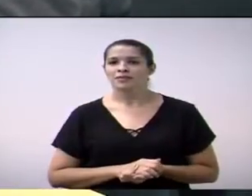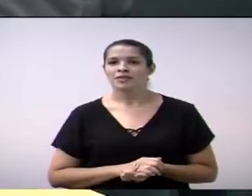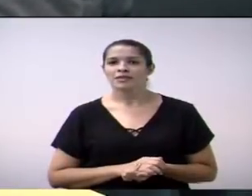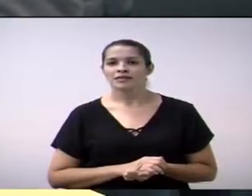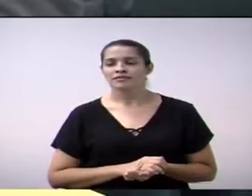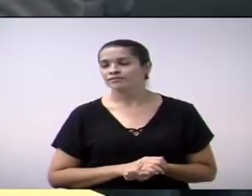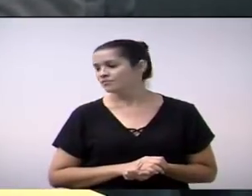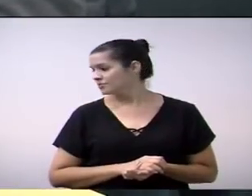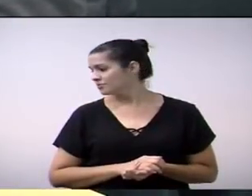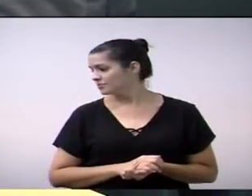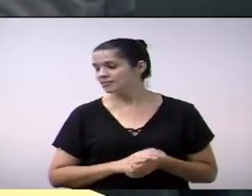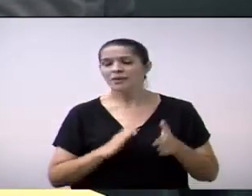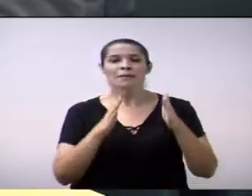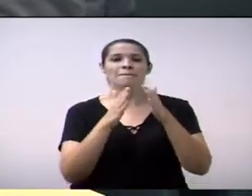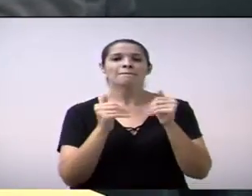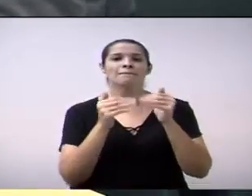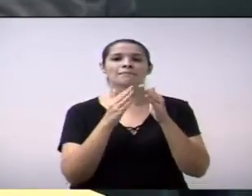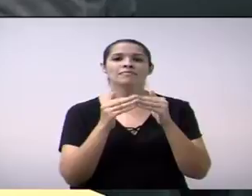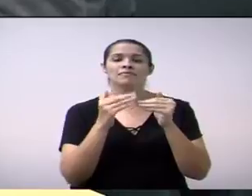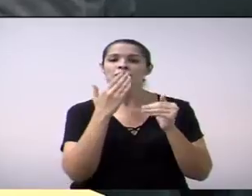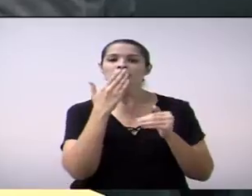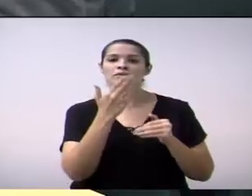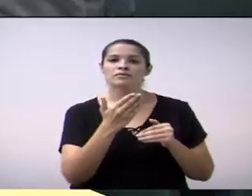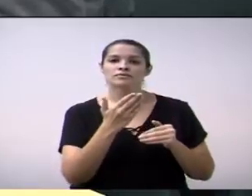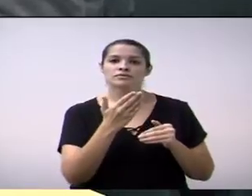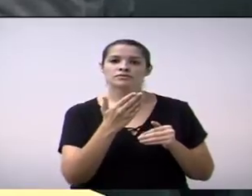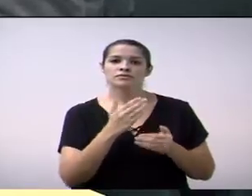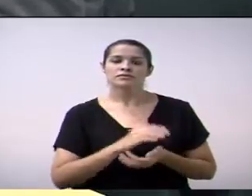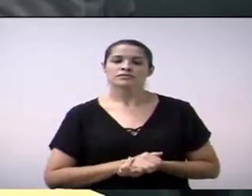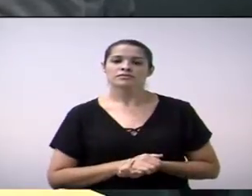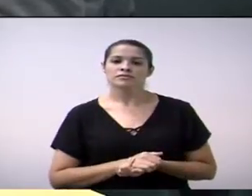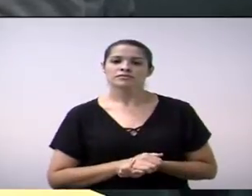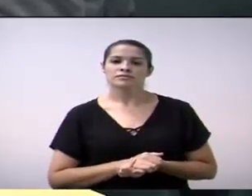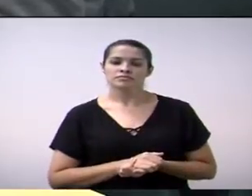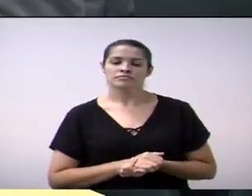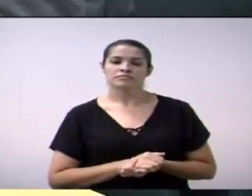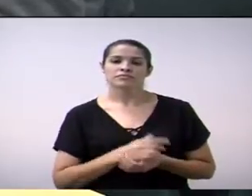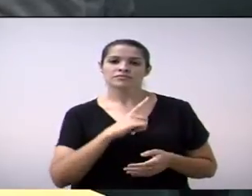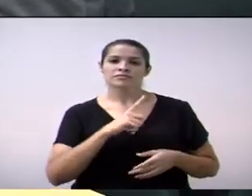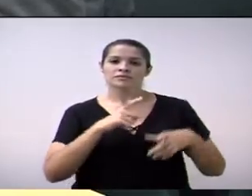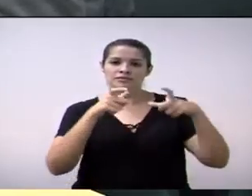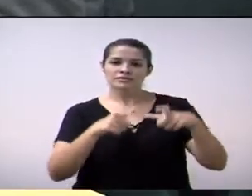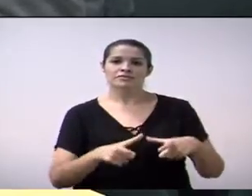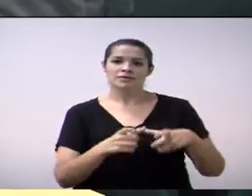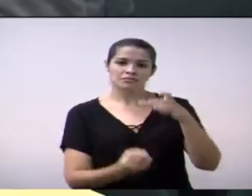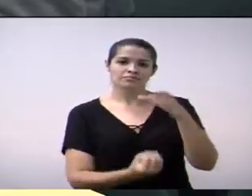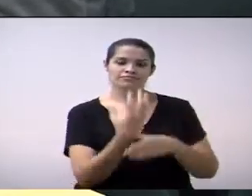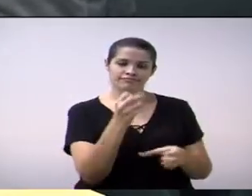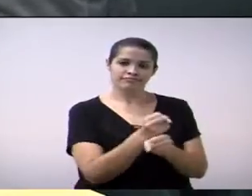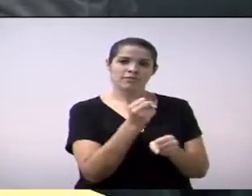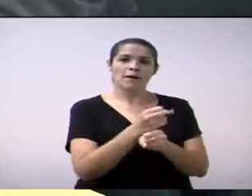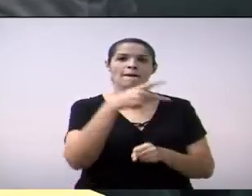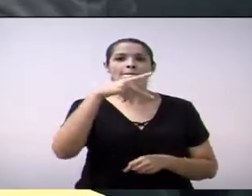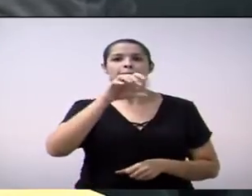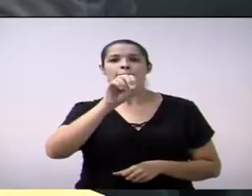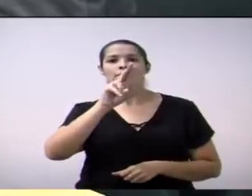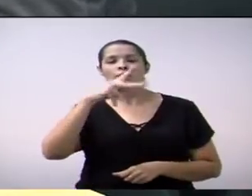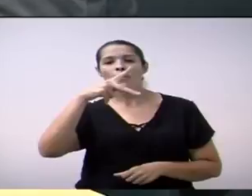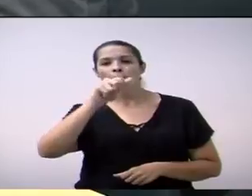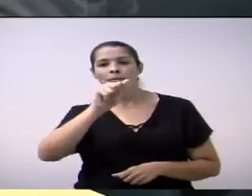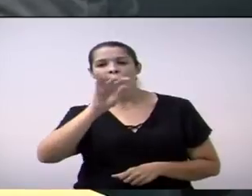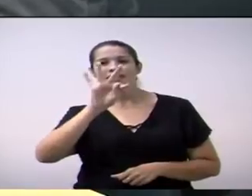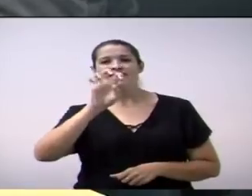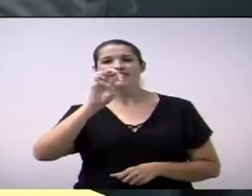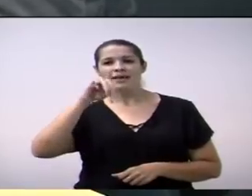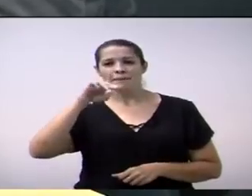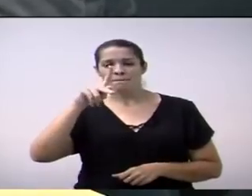sobre a instalação de uma agência do Instituto Nacional de Seguro Social, INSS, e Poupa Tempo em nosso município.